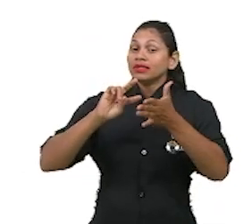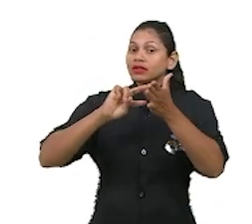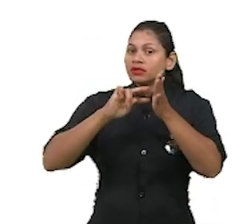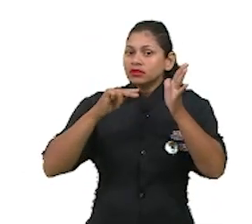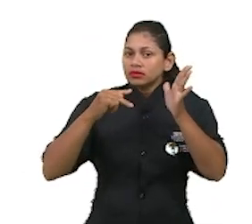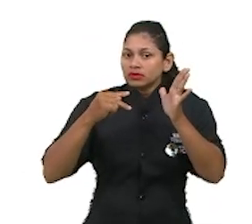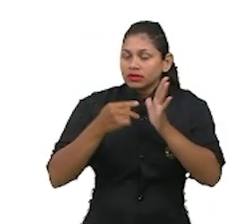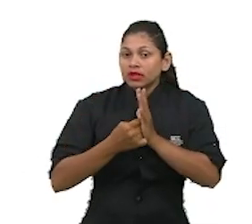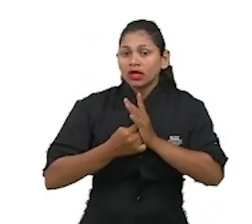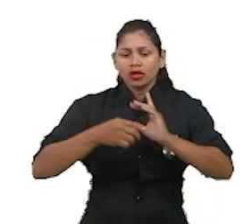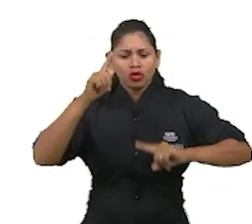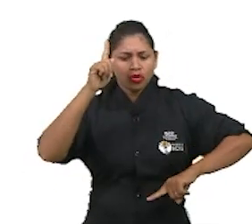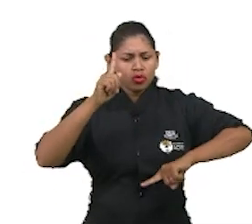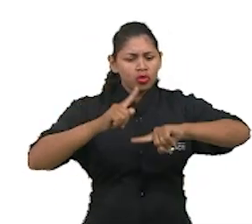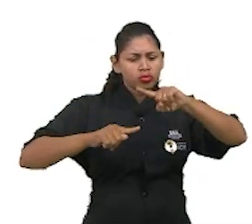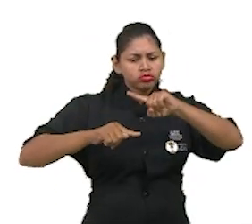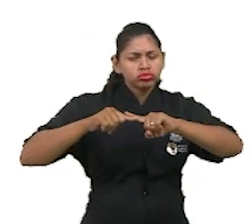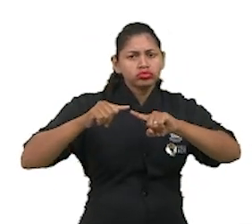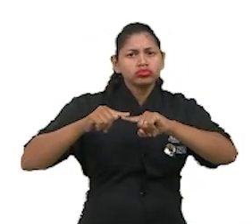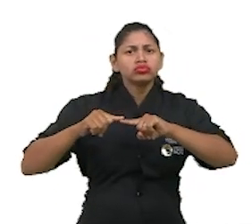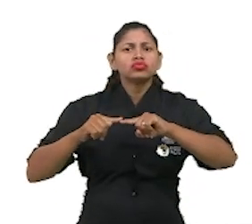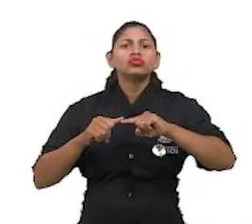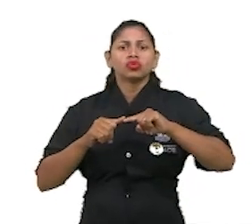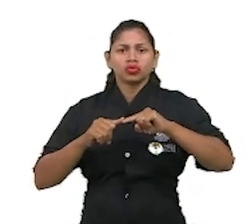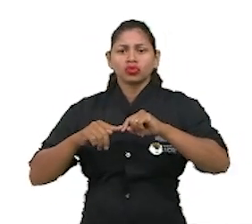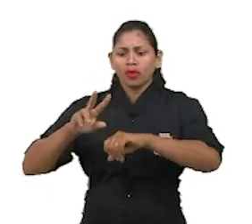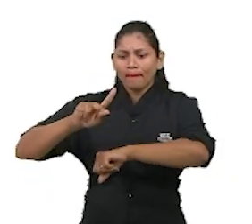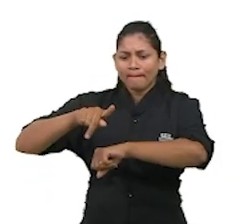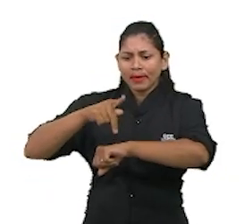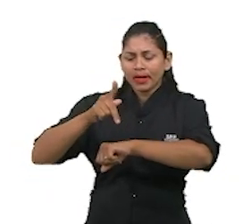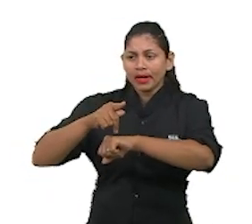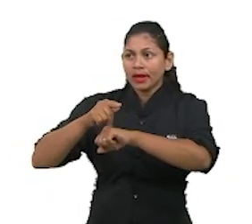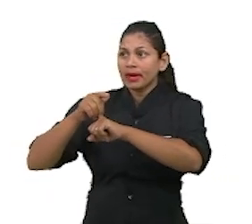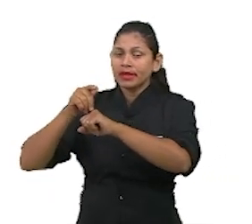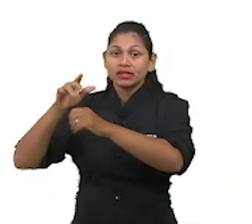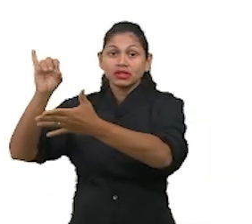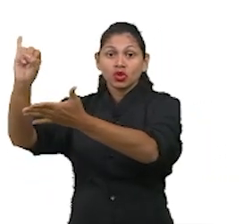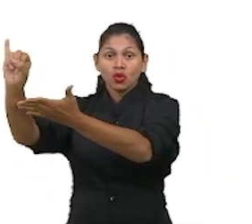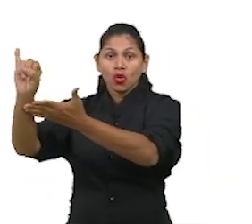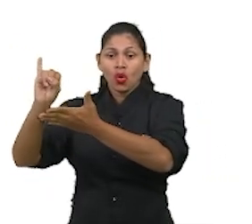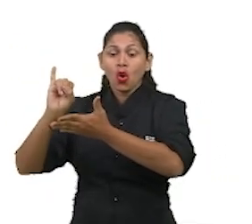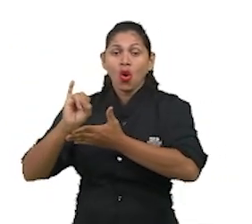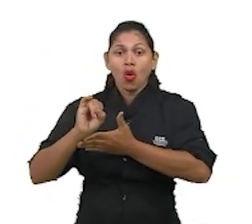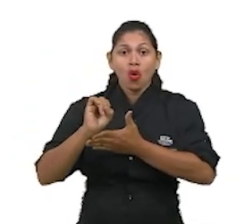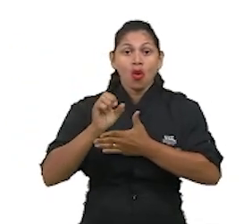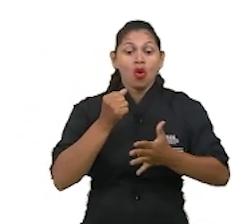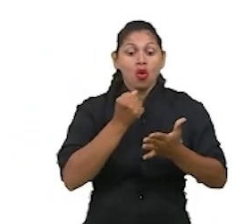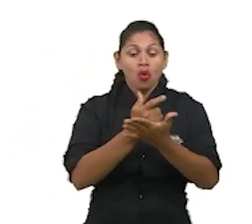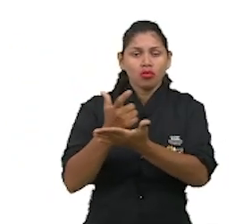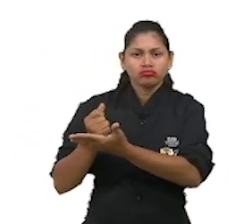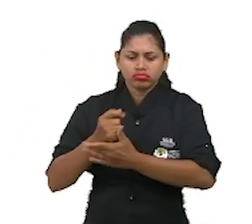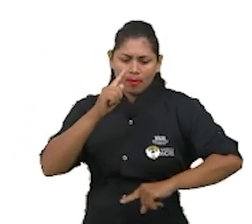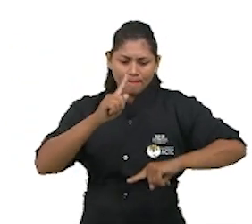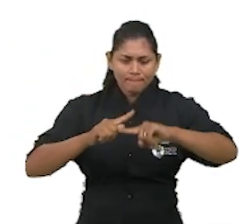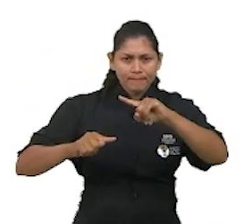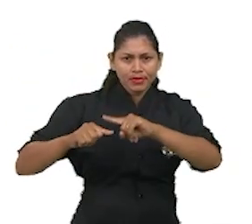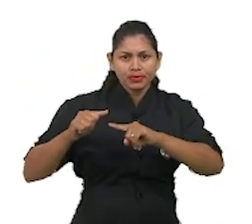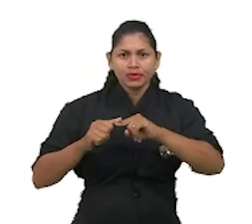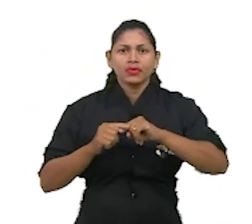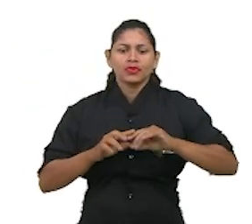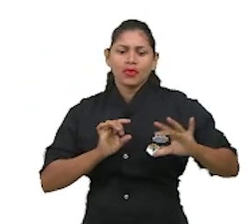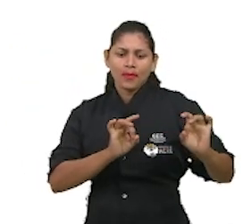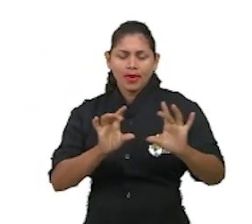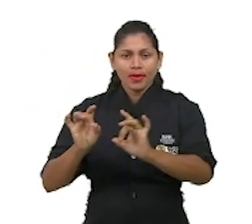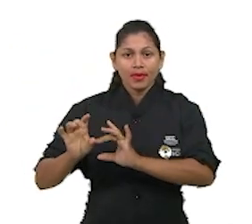ou produto acontece quando um país compra mercadorias ou produtos originados de outro